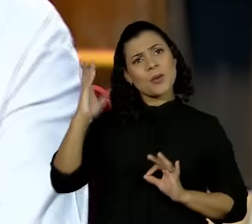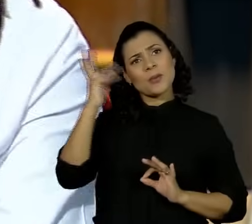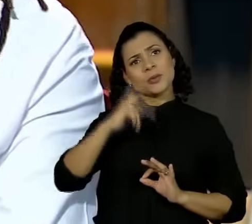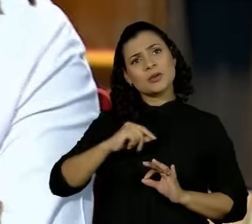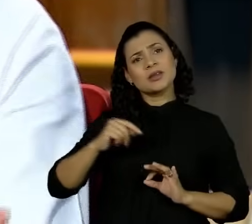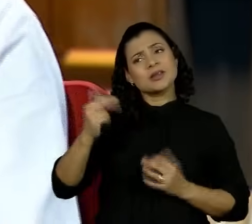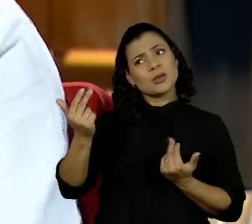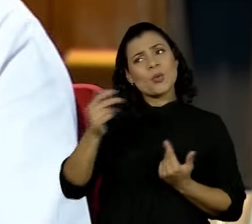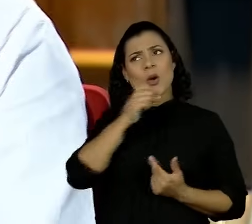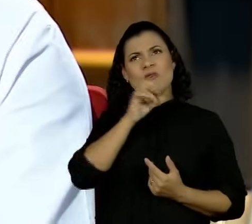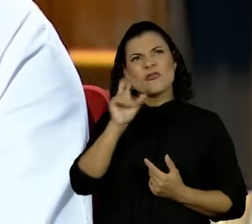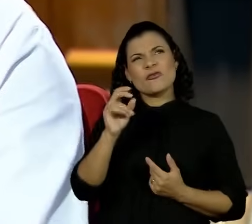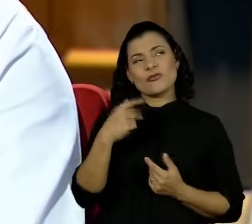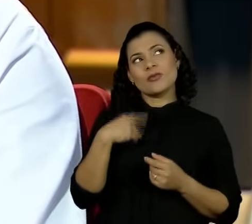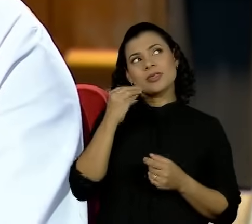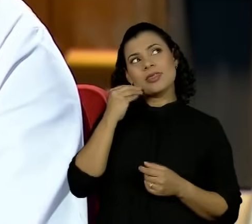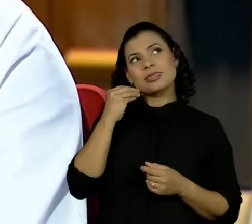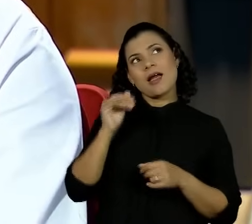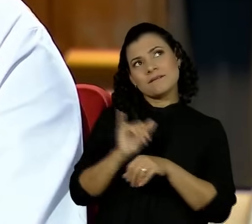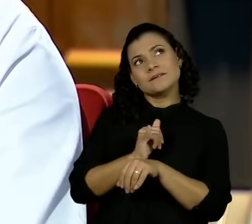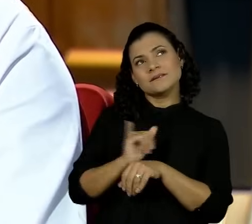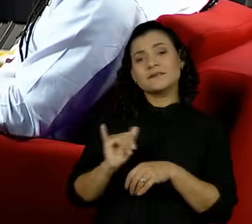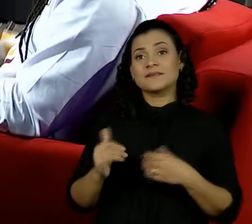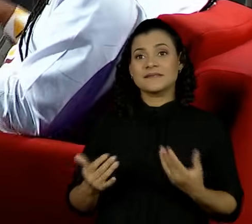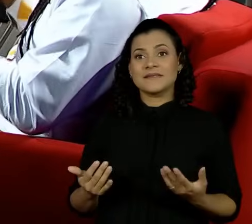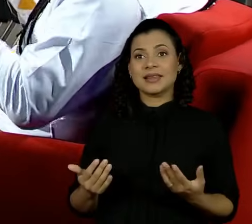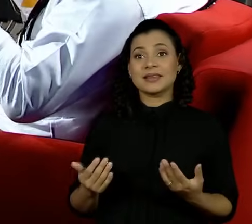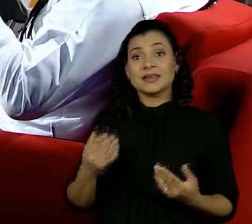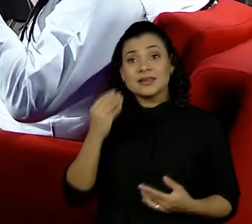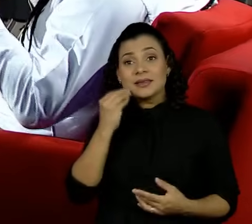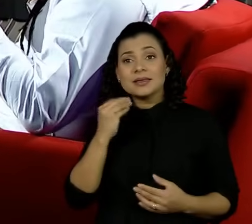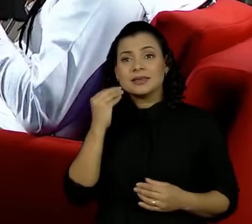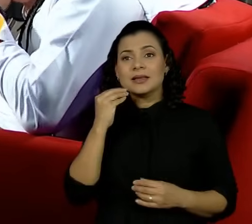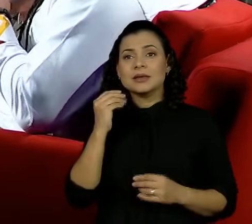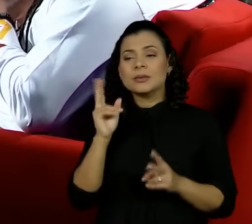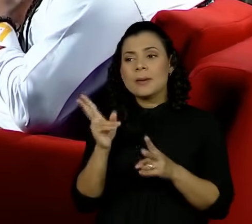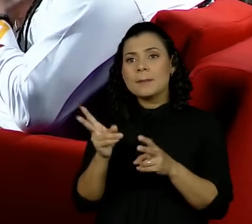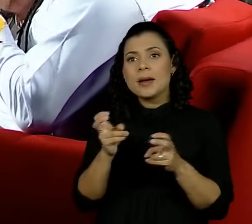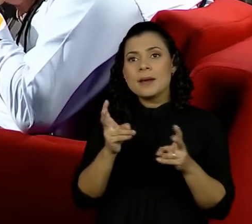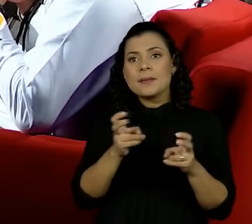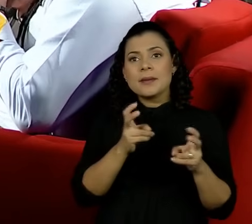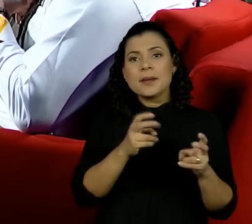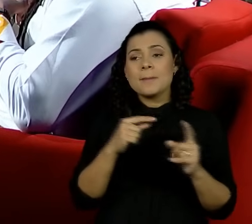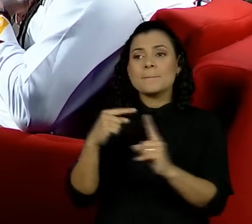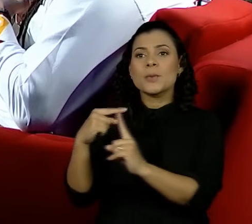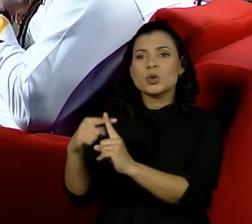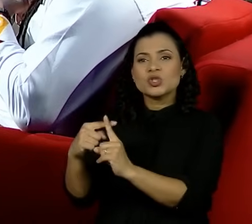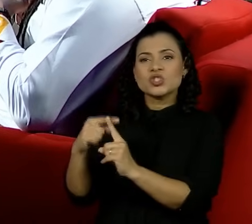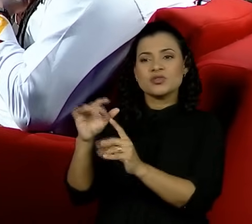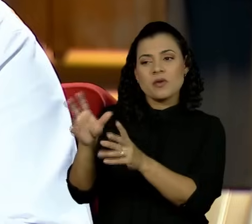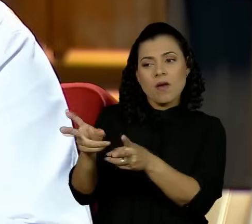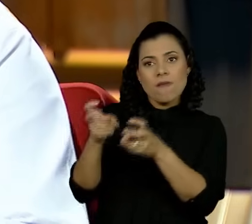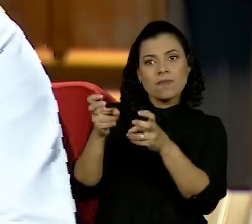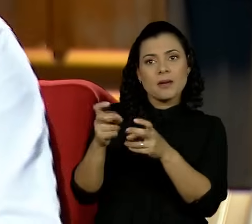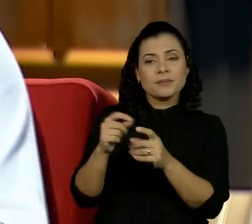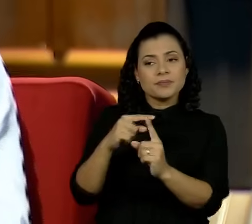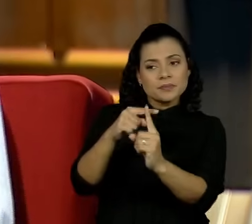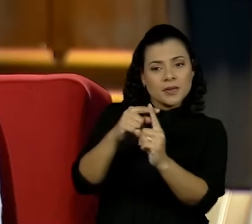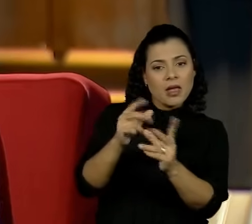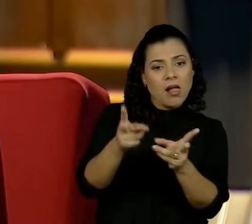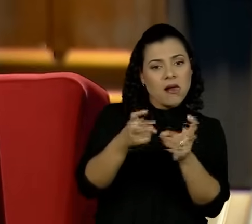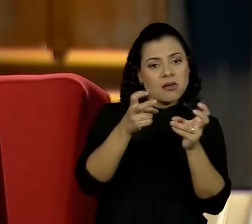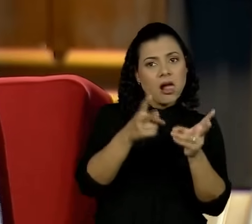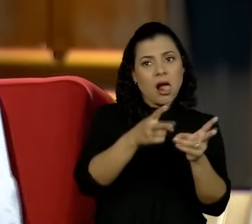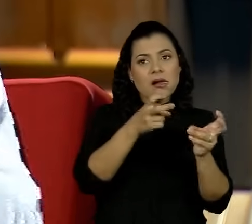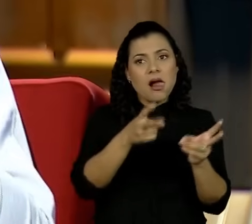legal, vou tentar fazer isso e aquilo, né? Eu vou tentando olhar, que eu acho que é isso que a gente precisa trazer